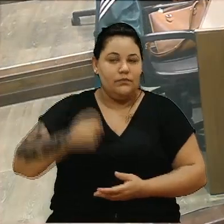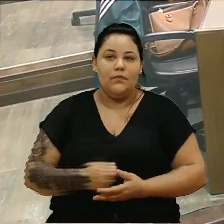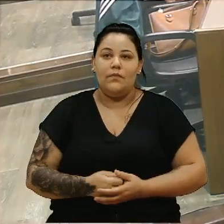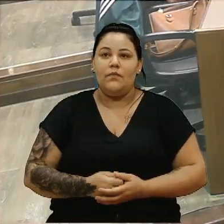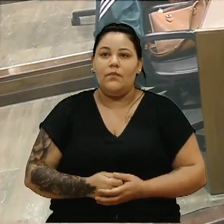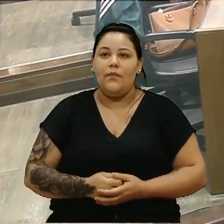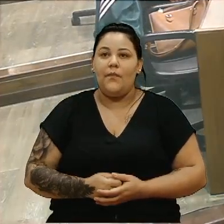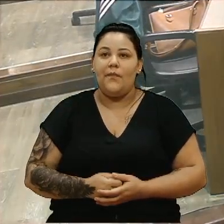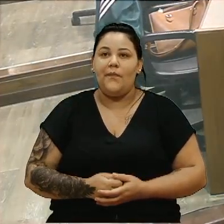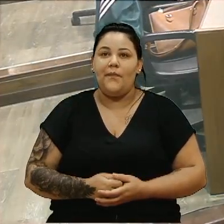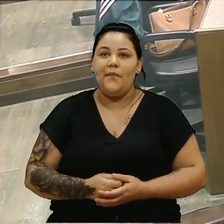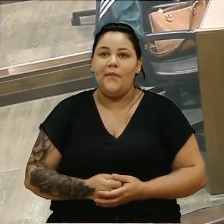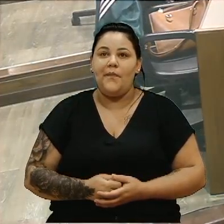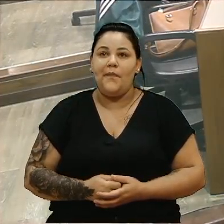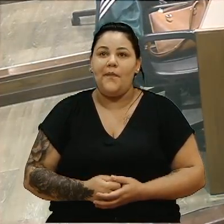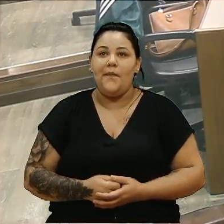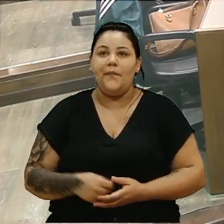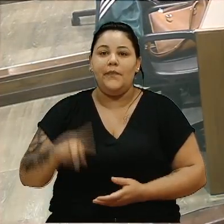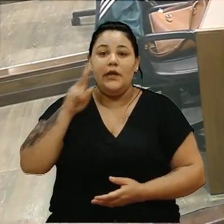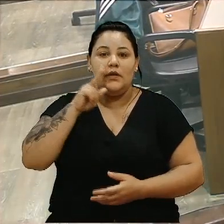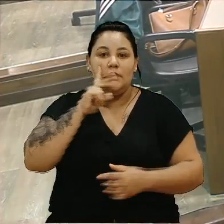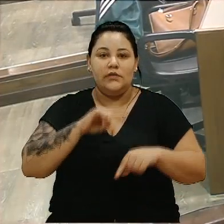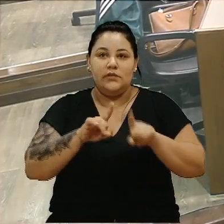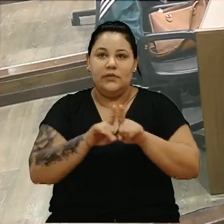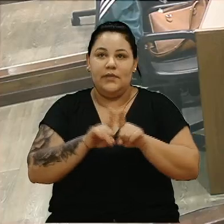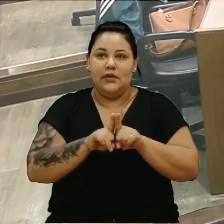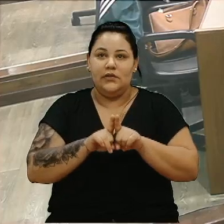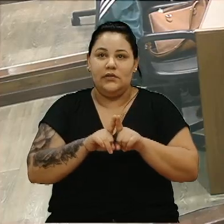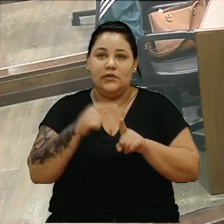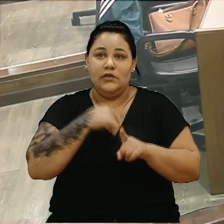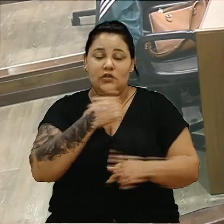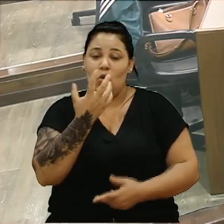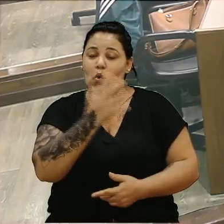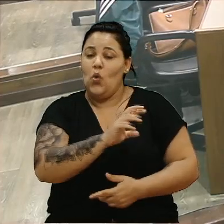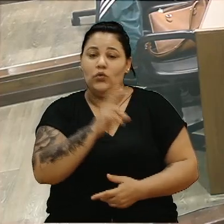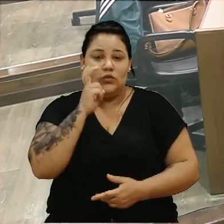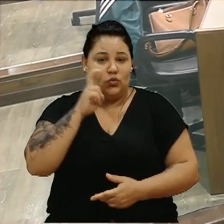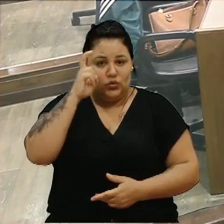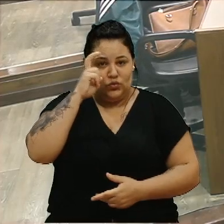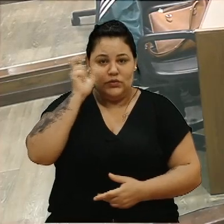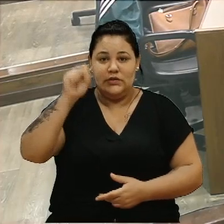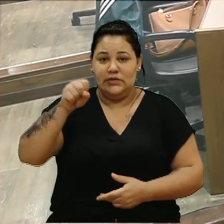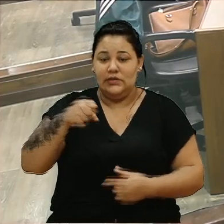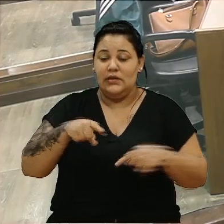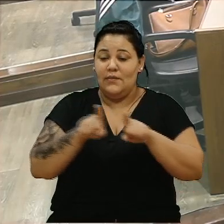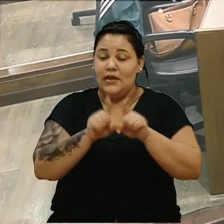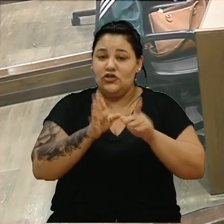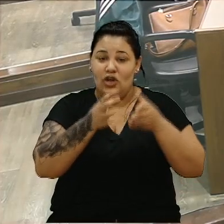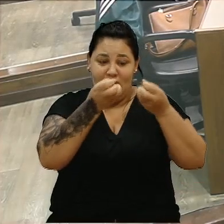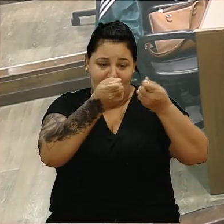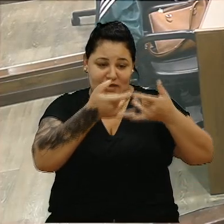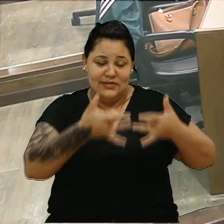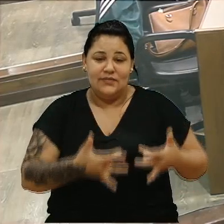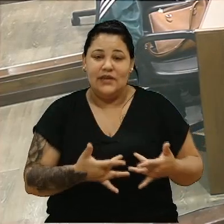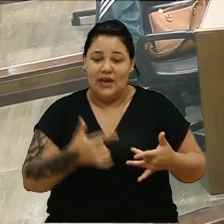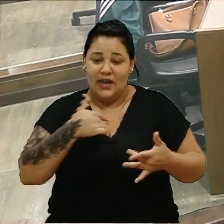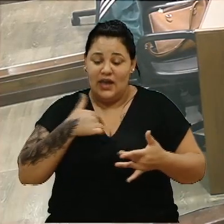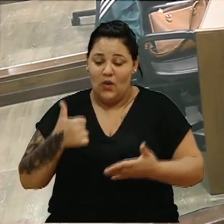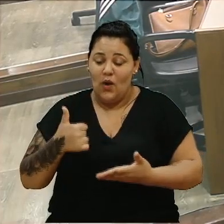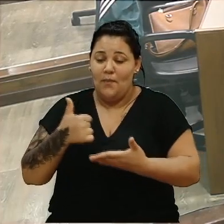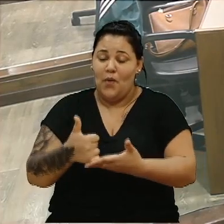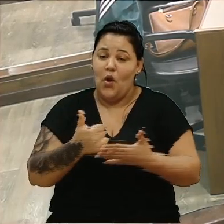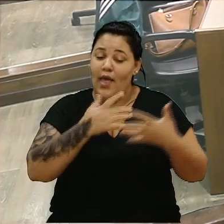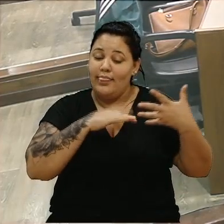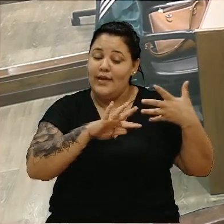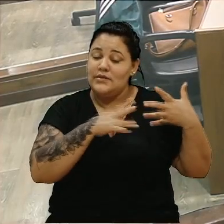Só reforçar aqui, lembrando sempre que a gente não é contra a cultura, mas sim, como já foi falado aqui, a gente é a favor da